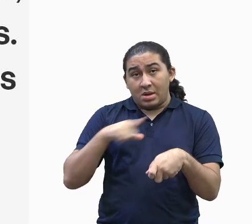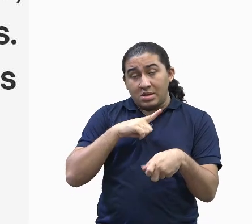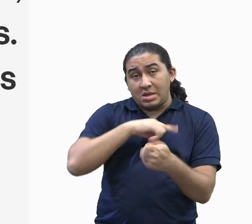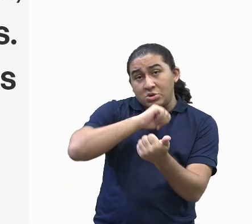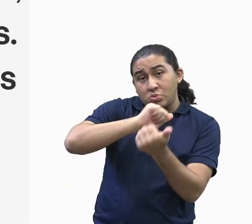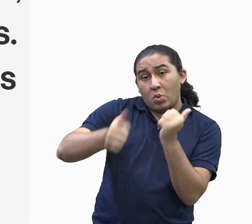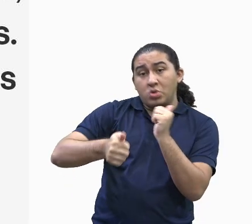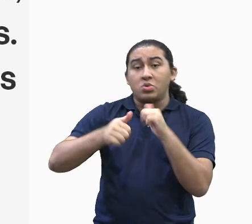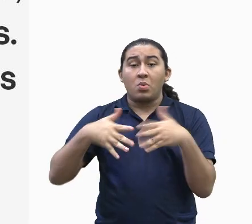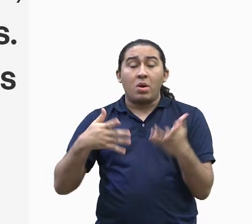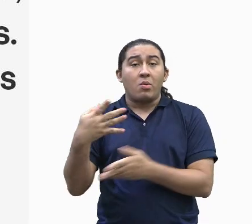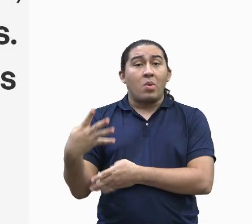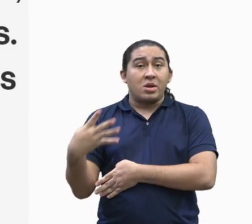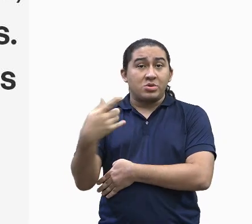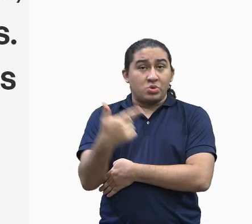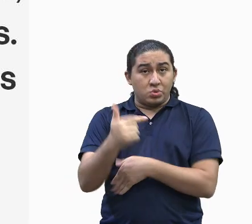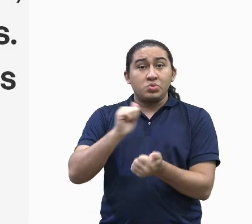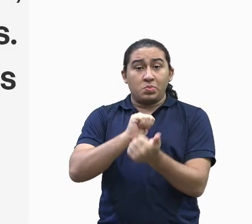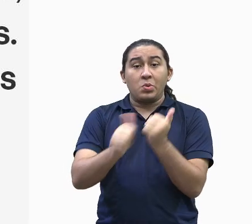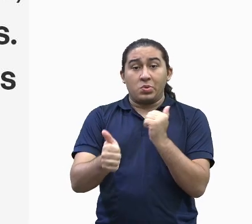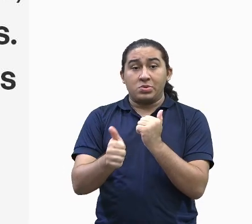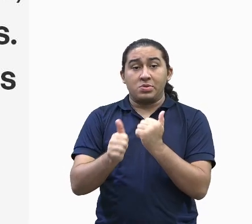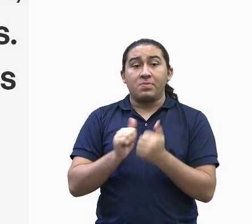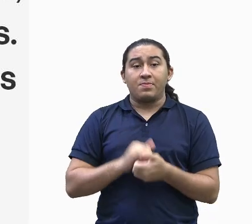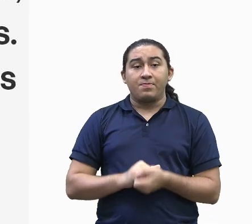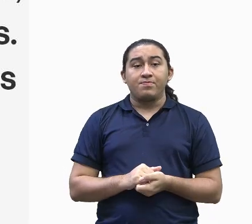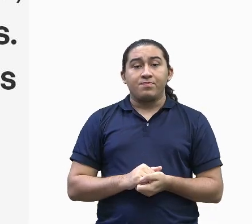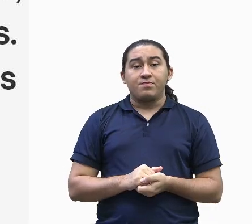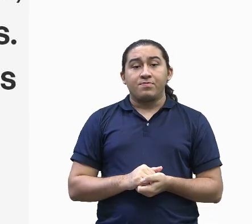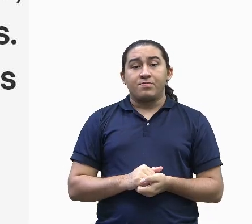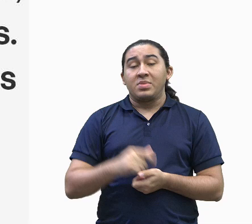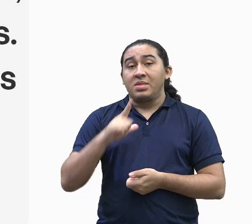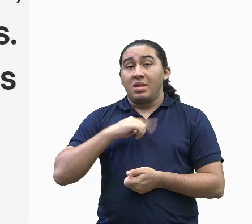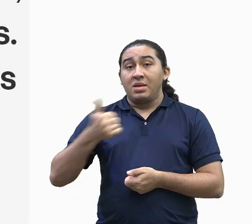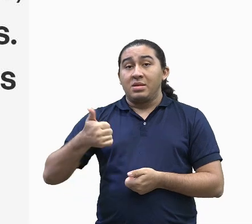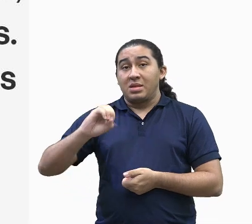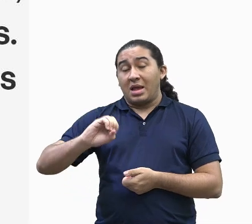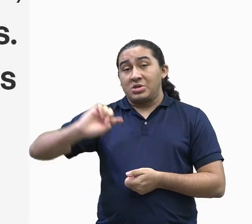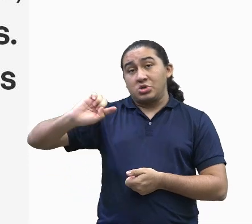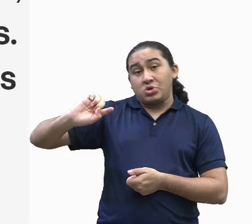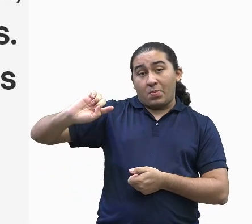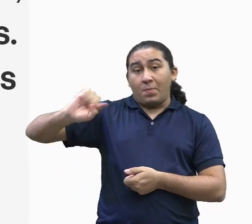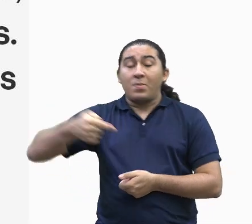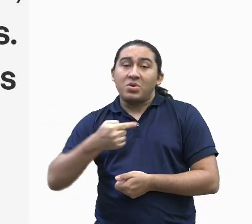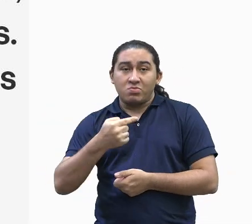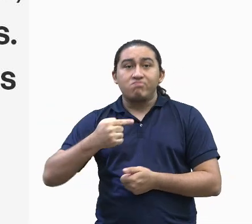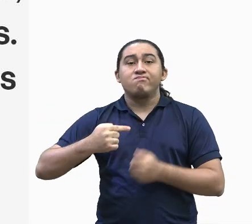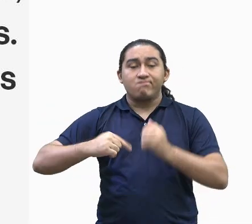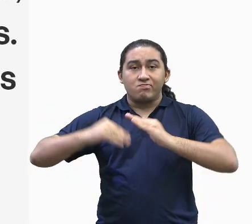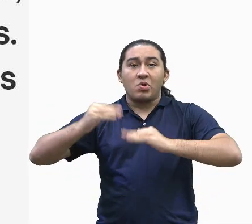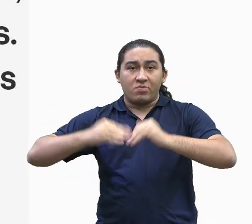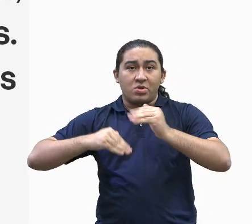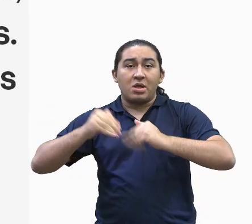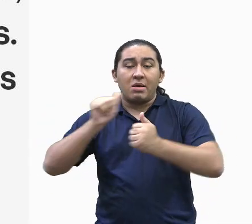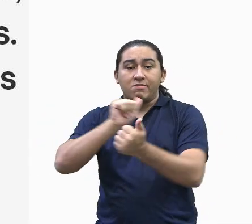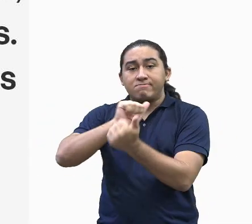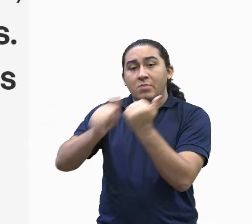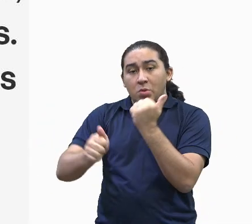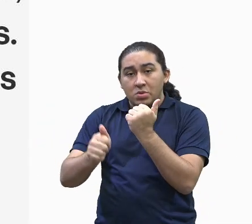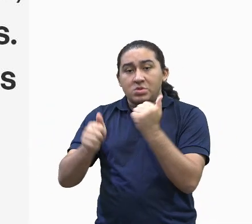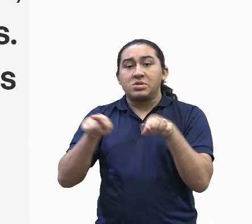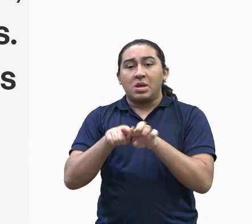incluem 42 esportes, onde participarão 10.500 atletas